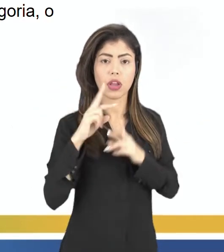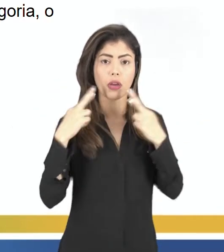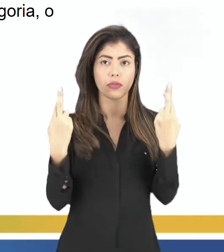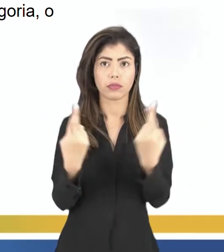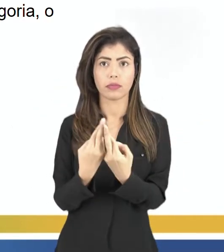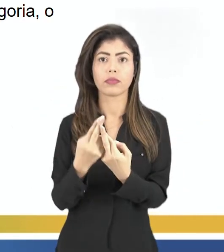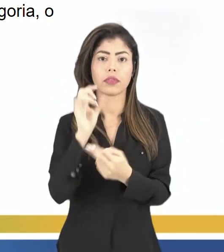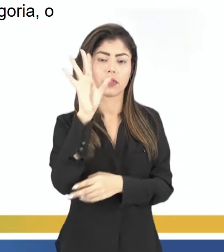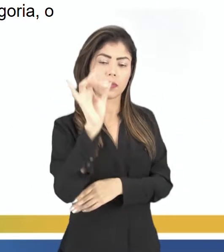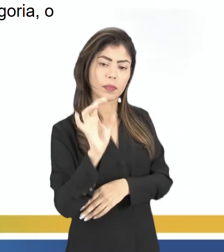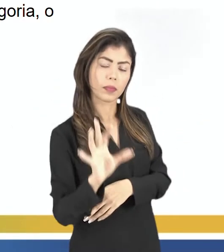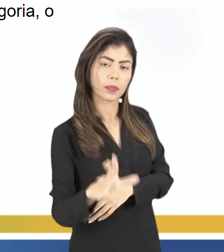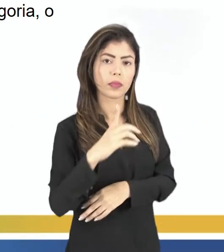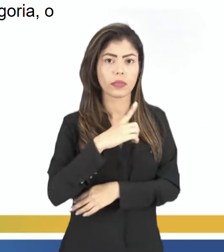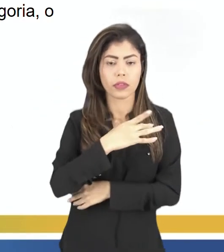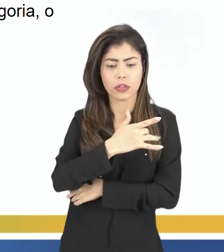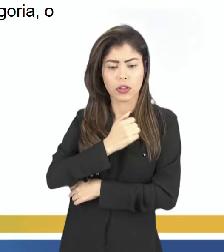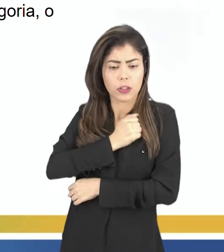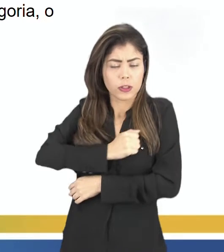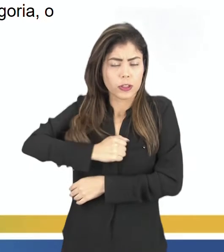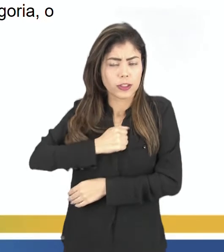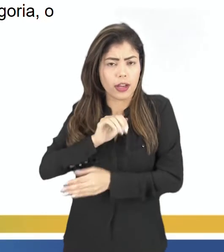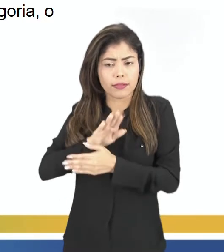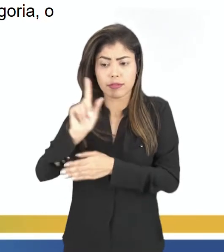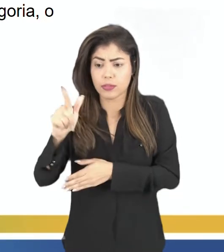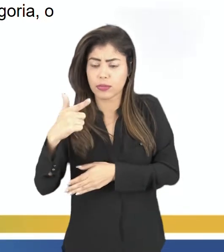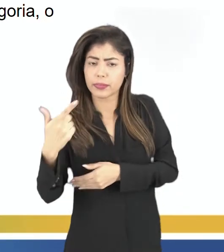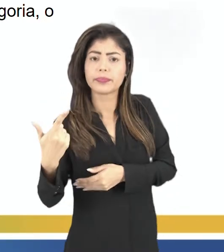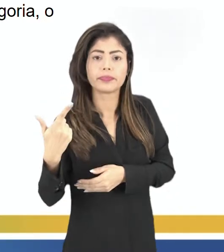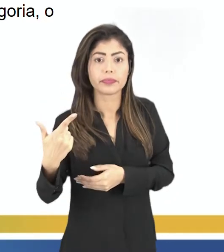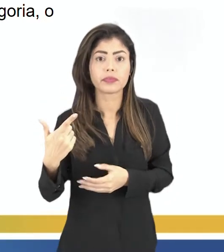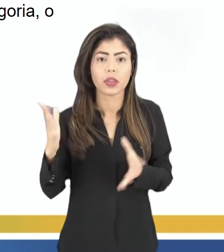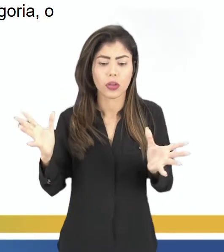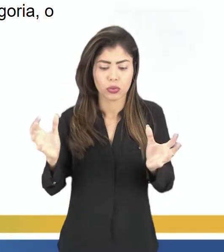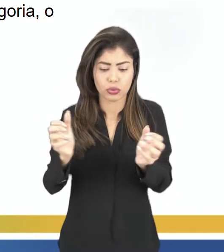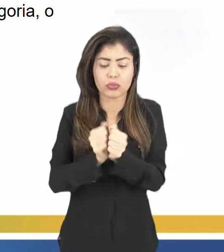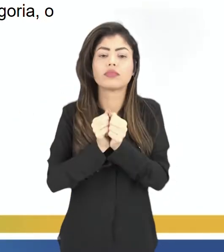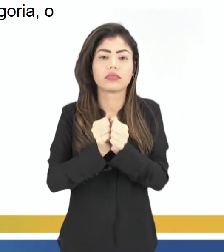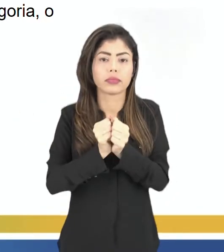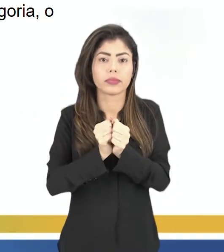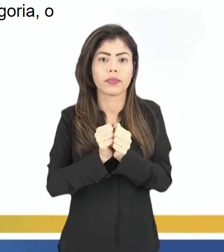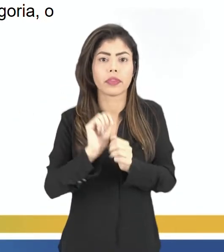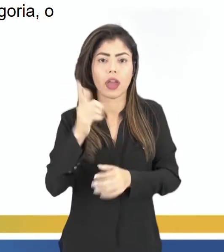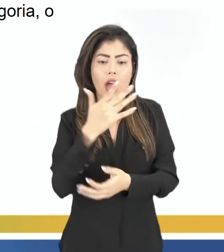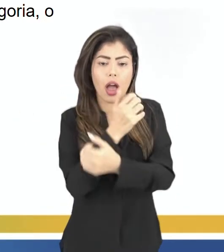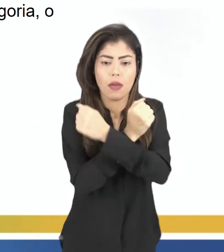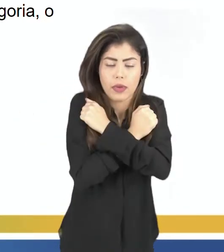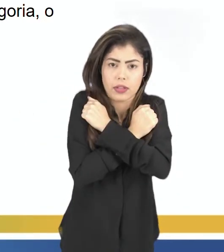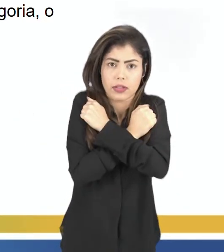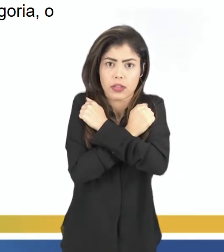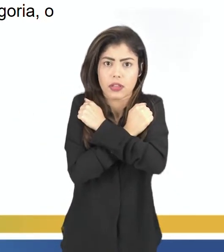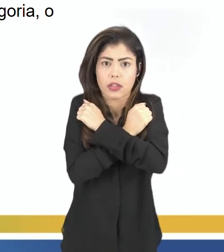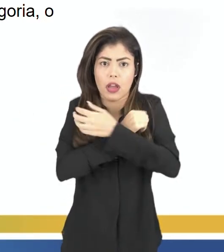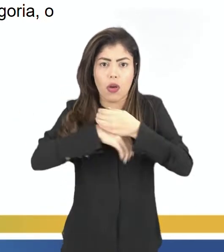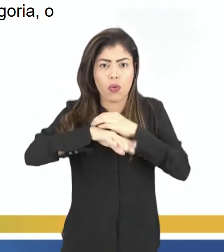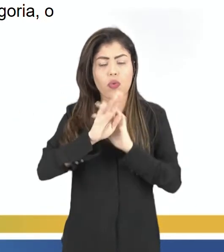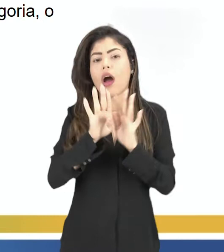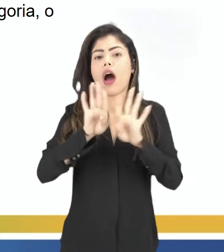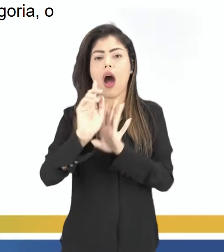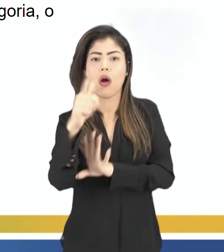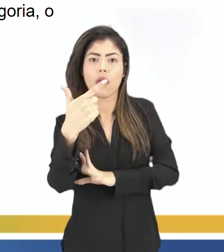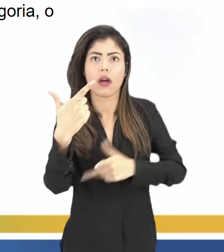reunir-se. Cada um, com saudade da sua metade, tenta juntar-se novamente a ela, abraçando-se, enlaçando-se um ao